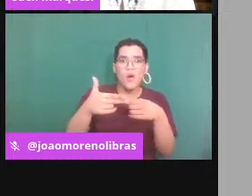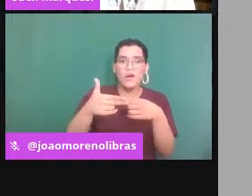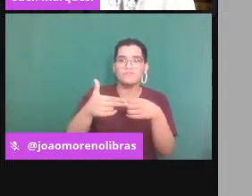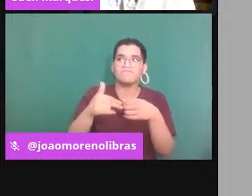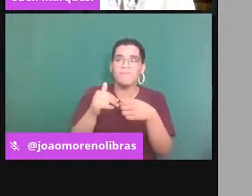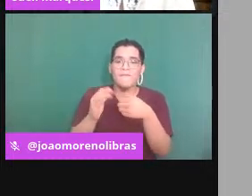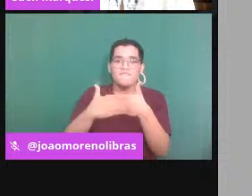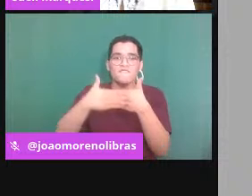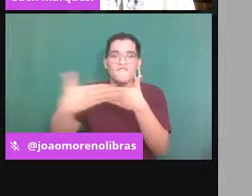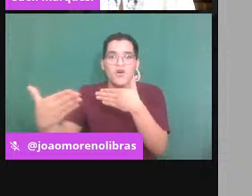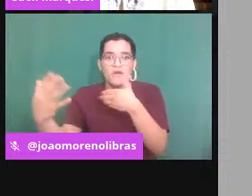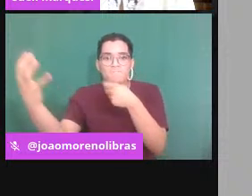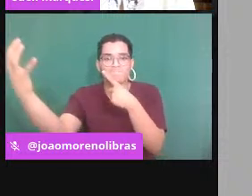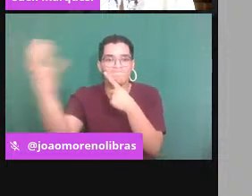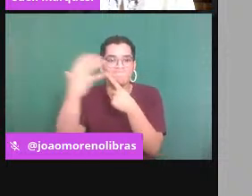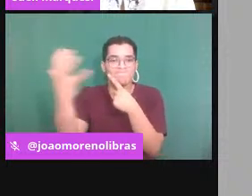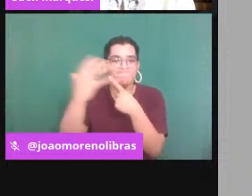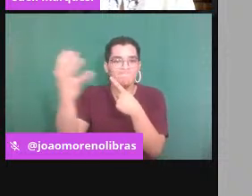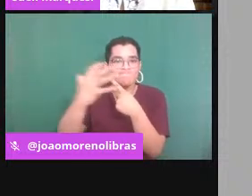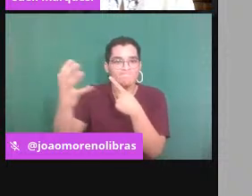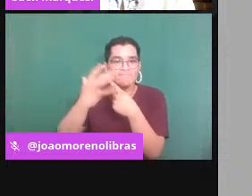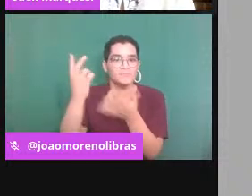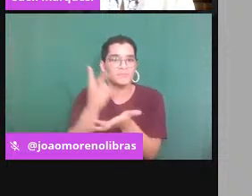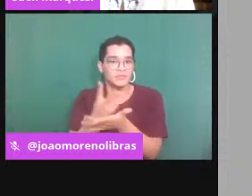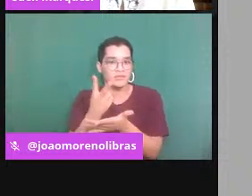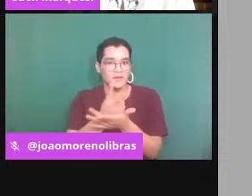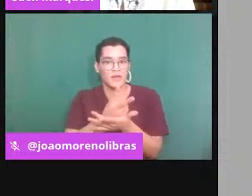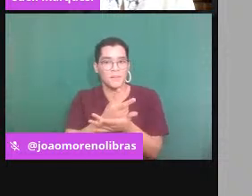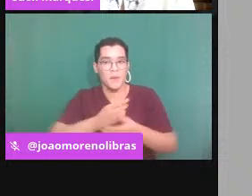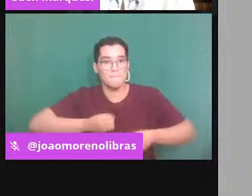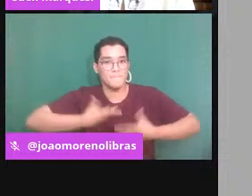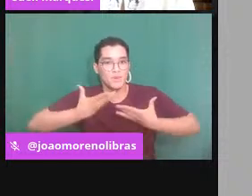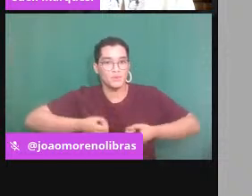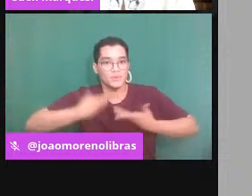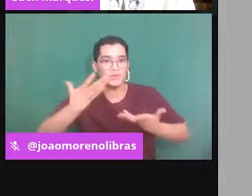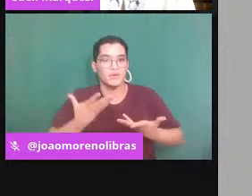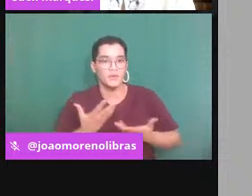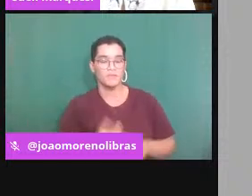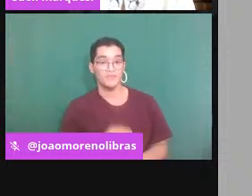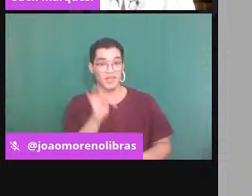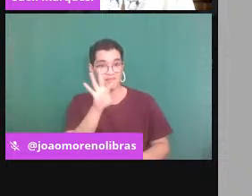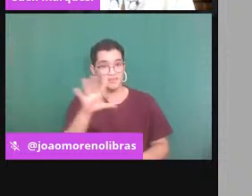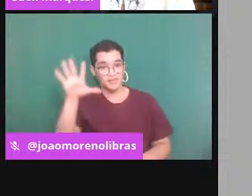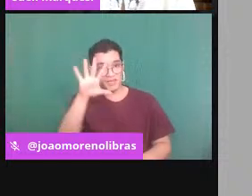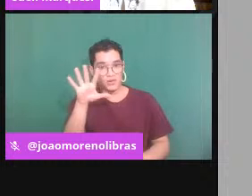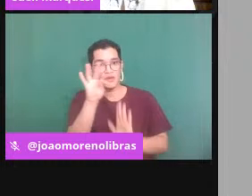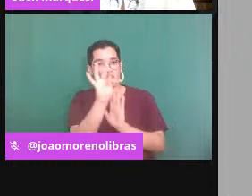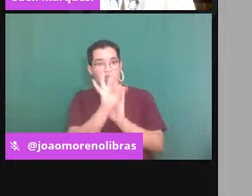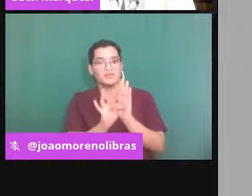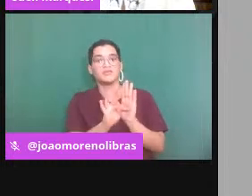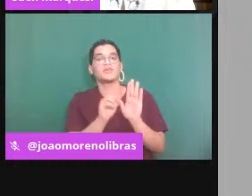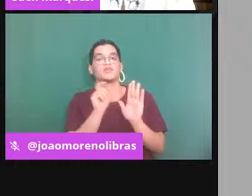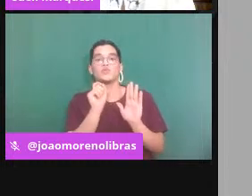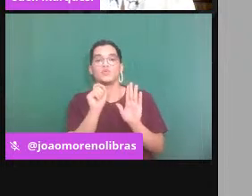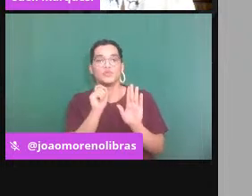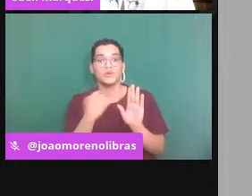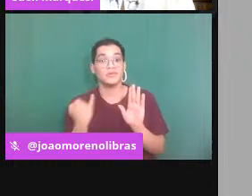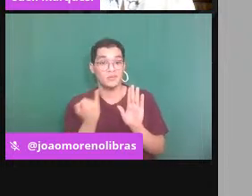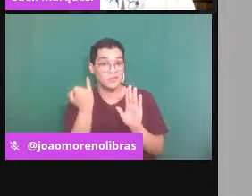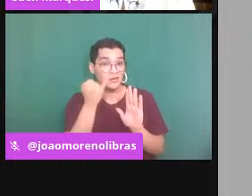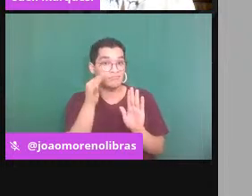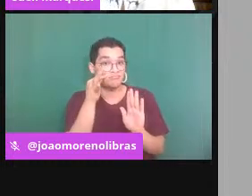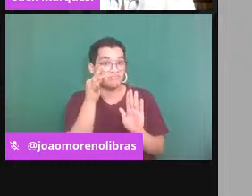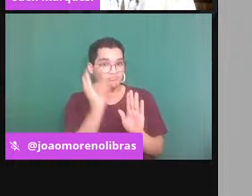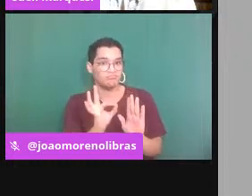produção. Nas teorias de texto, considero importante também ressaltar que, tanto para Van Dijk quanto